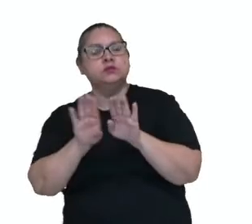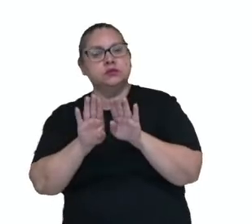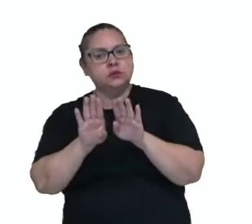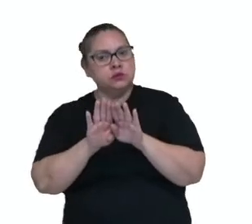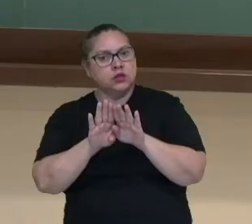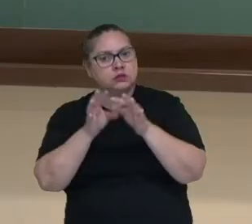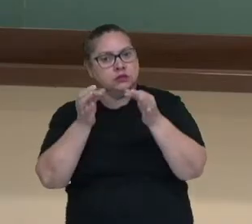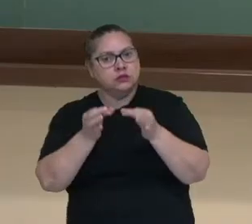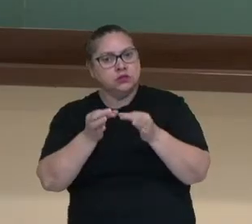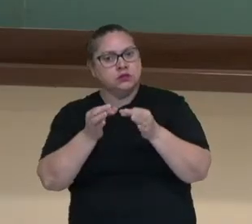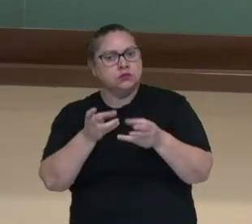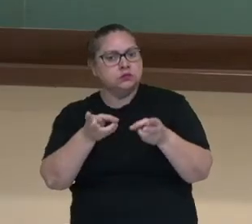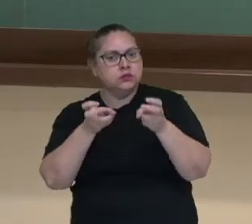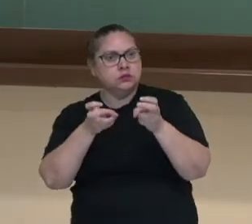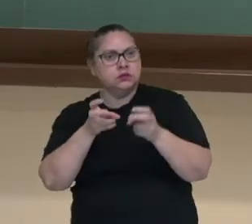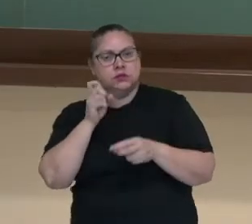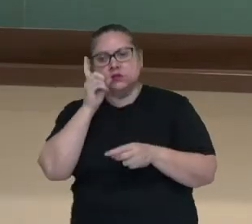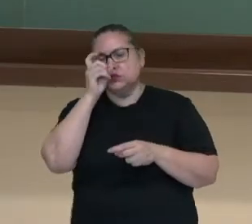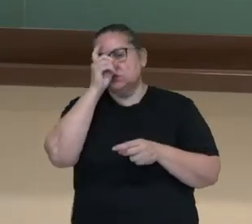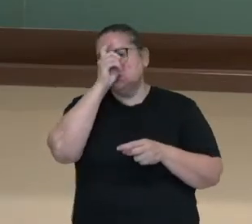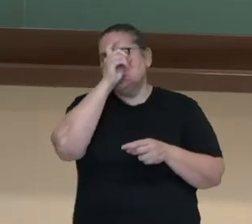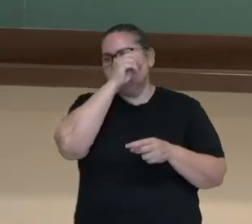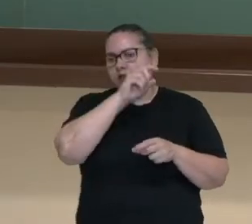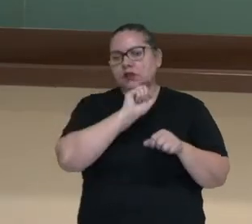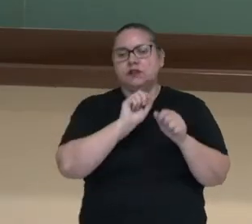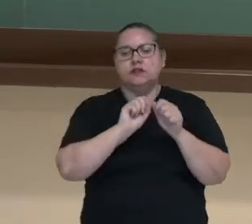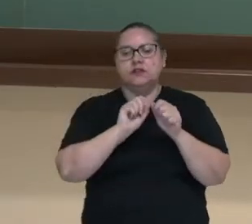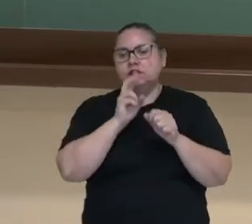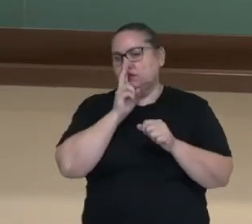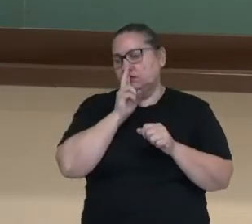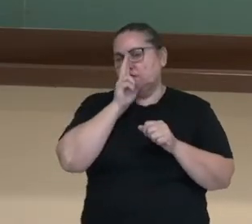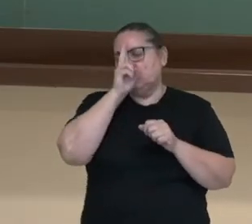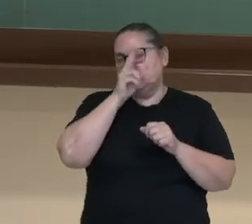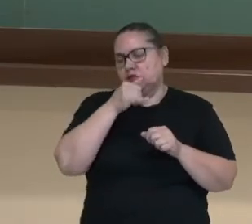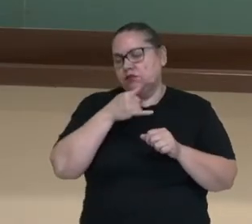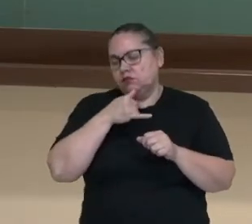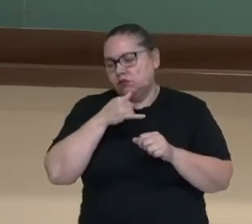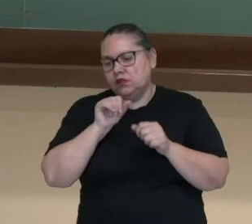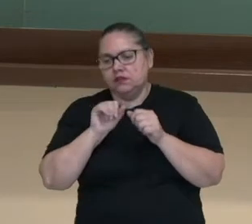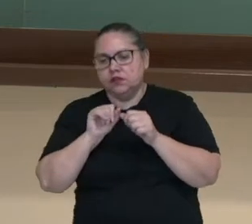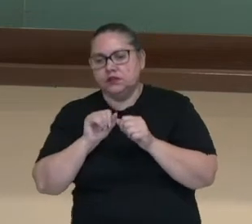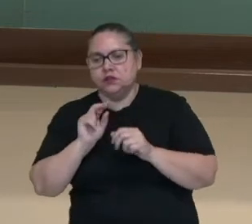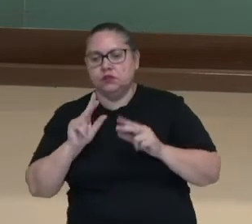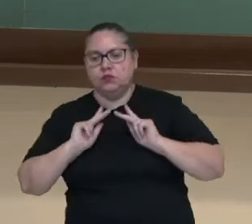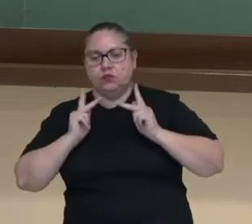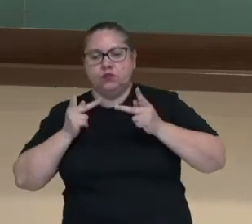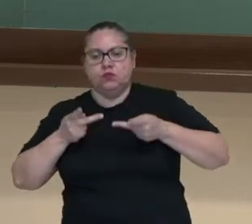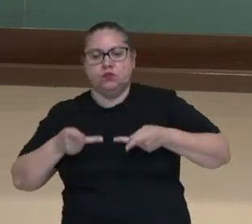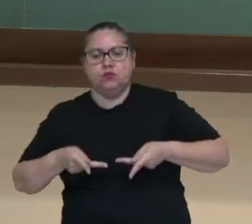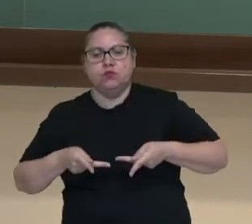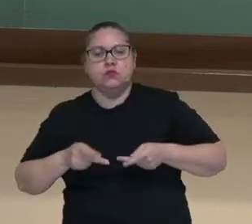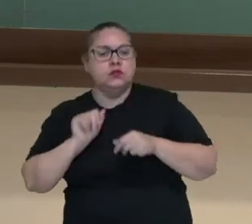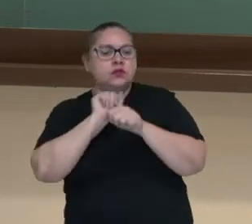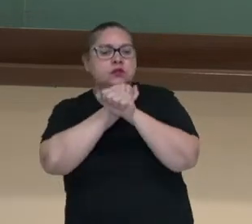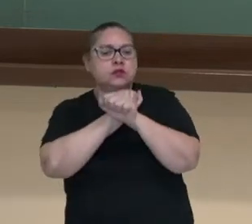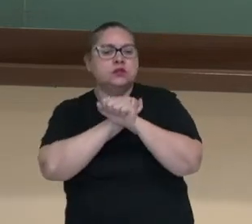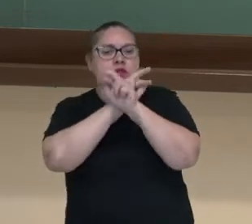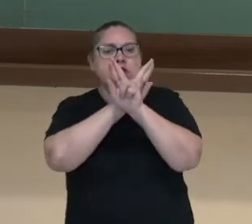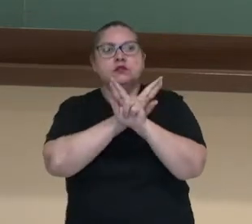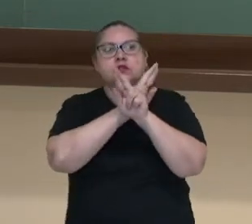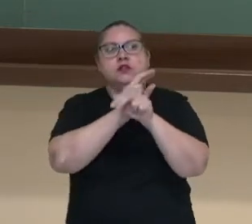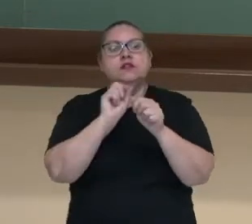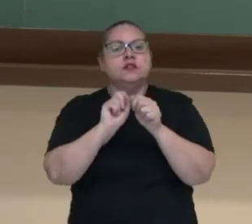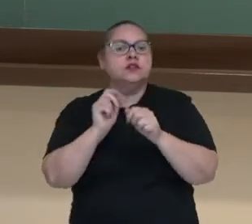adequadas. Perceba, dificuldades para fazê-la forte, tristeza para fazê-la humana e esperança suficiente